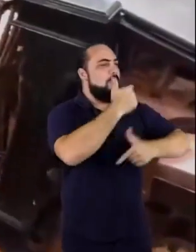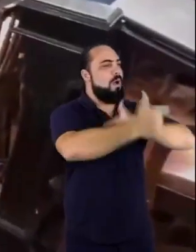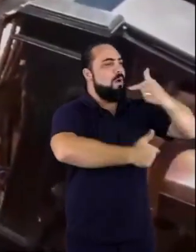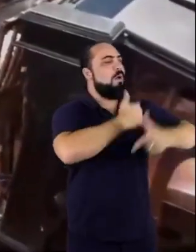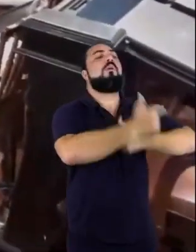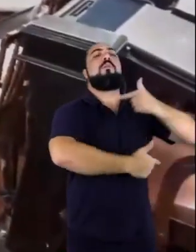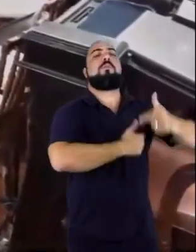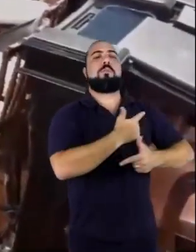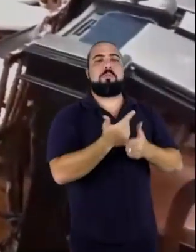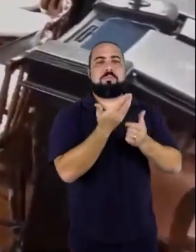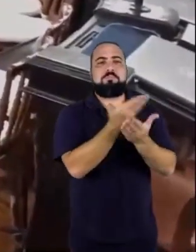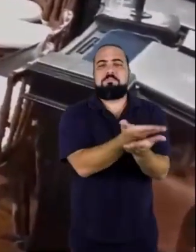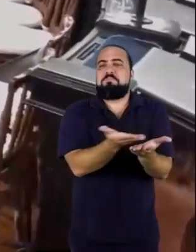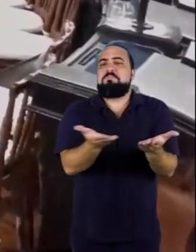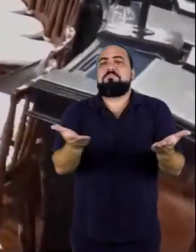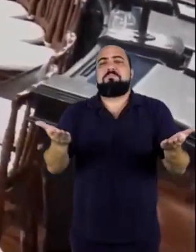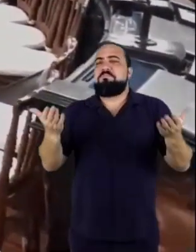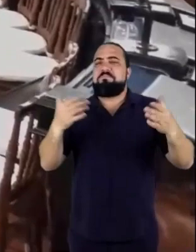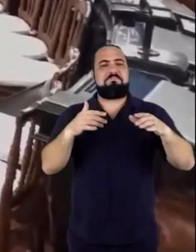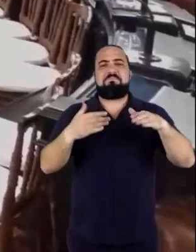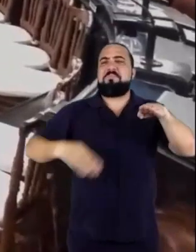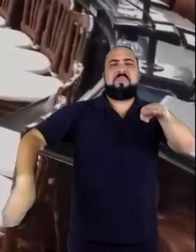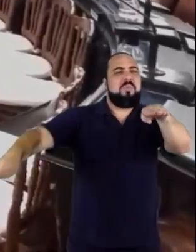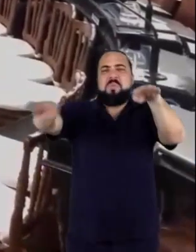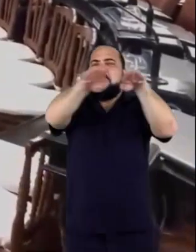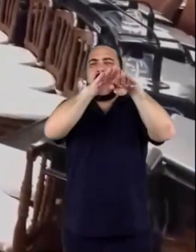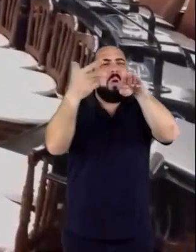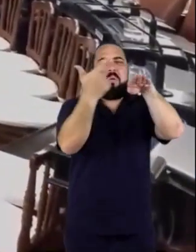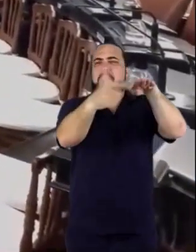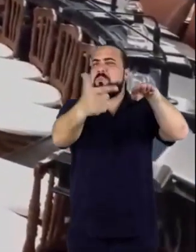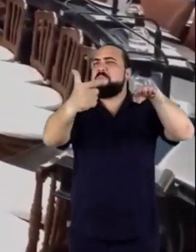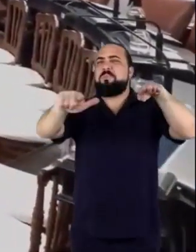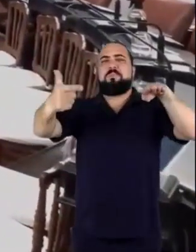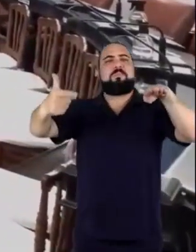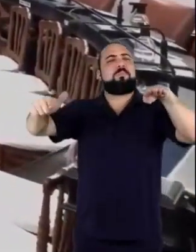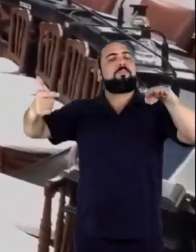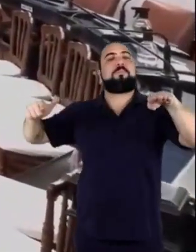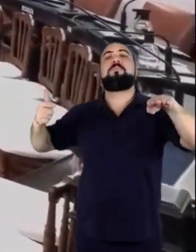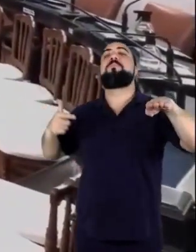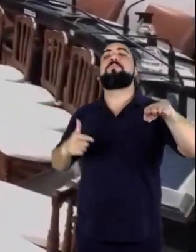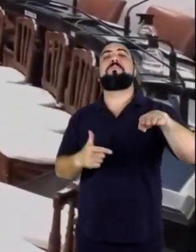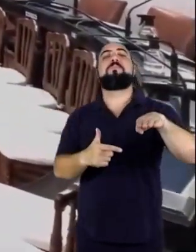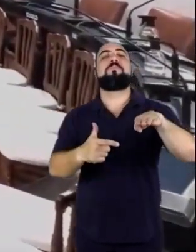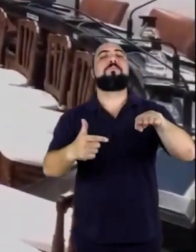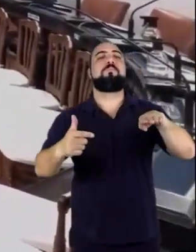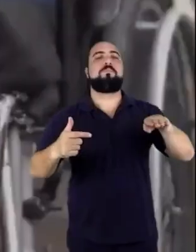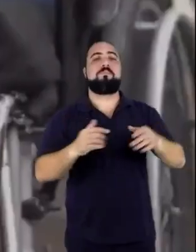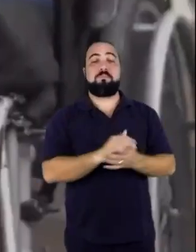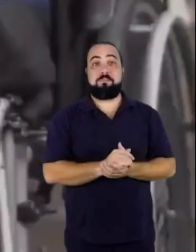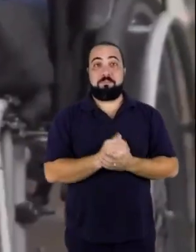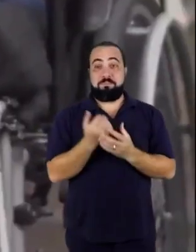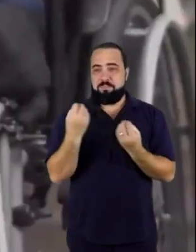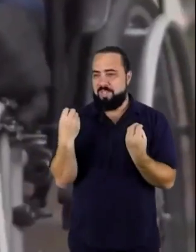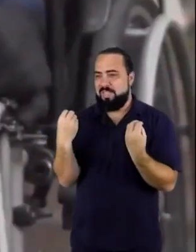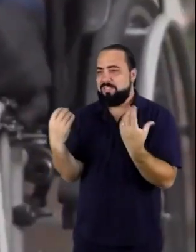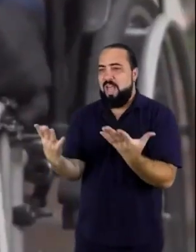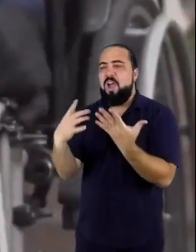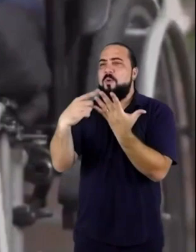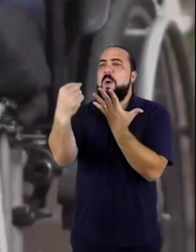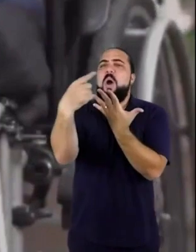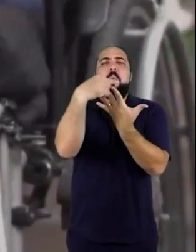cultura e do trabalho na recé outra reva